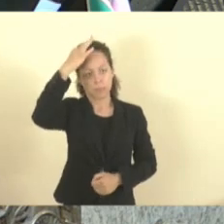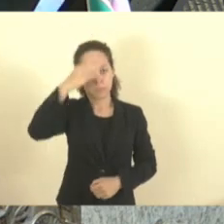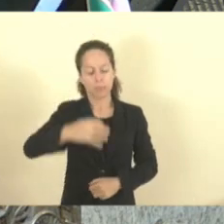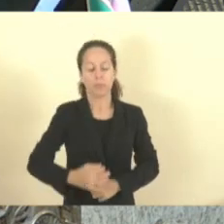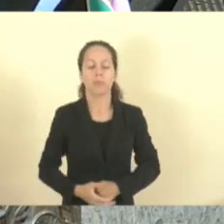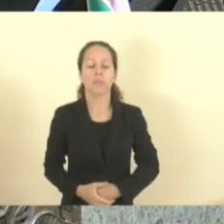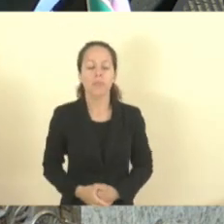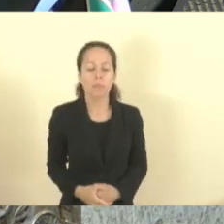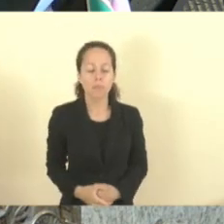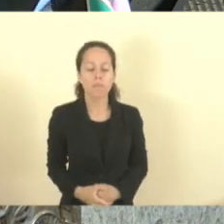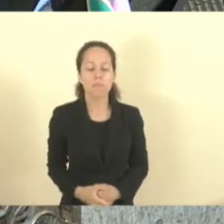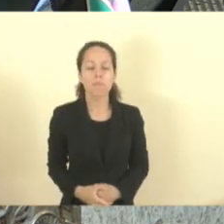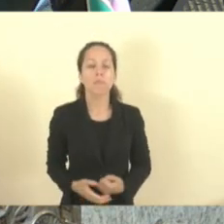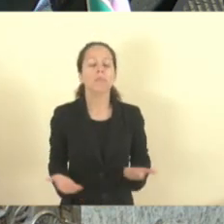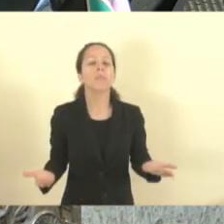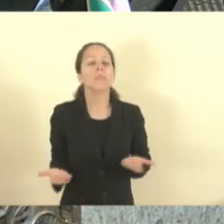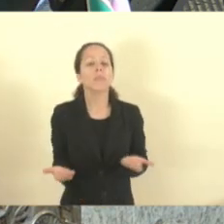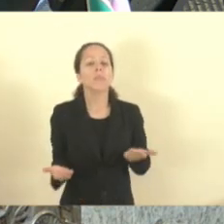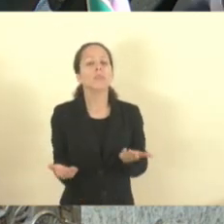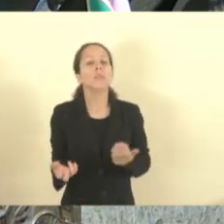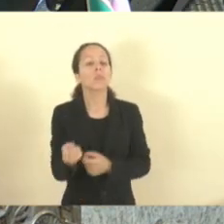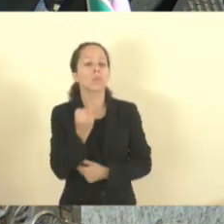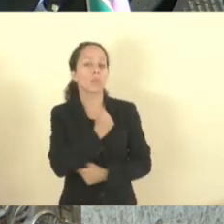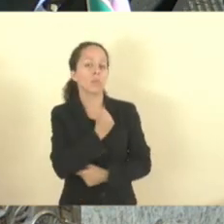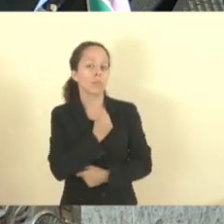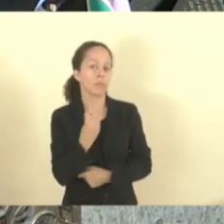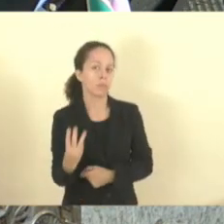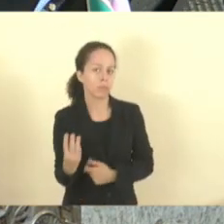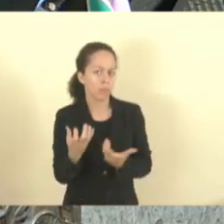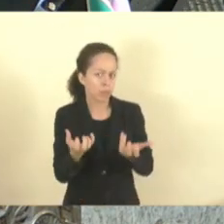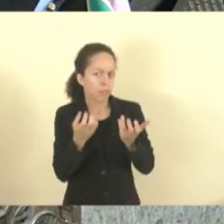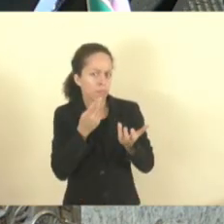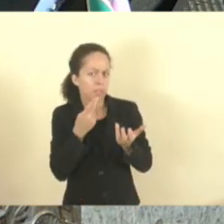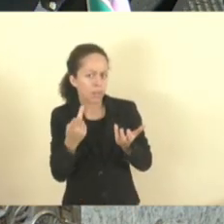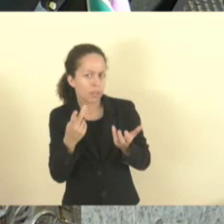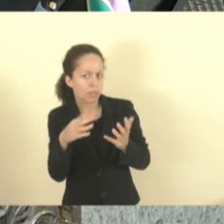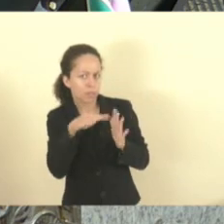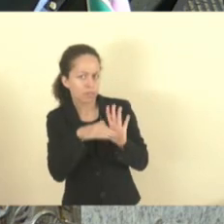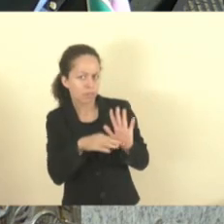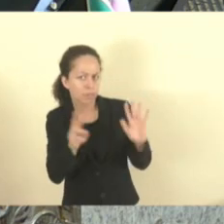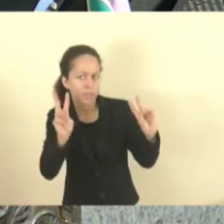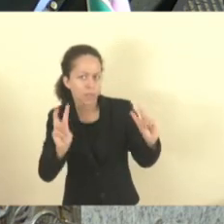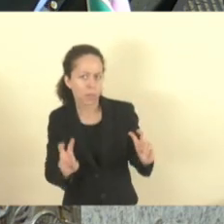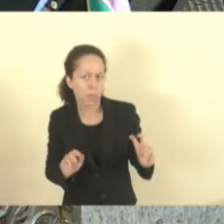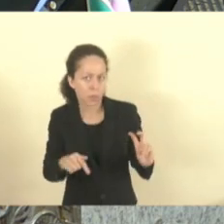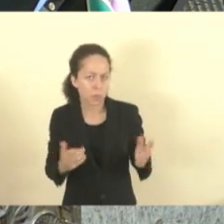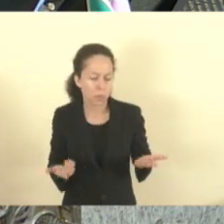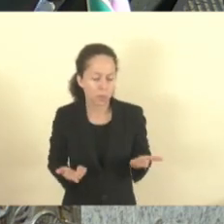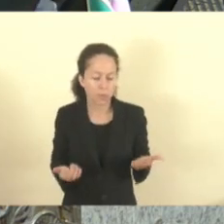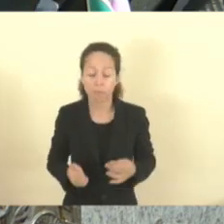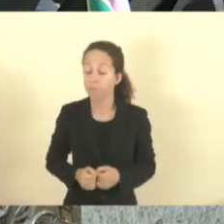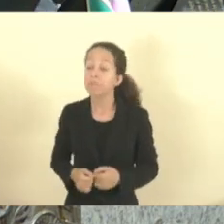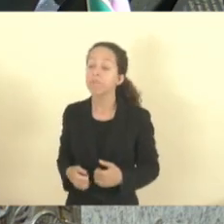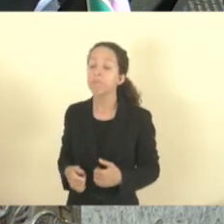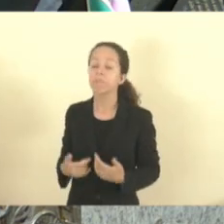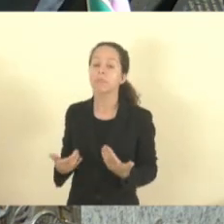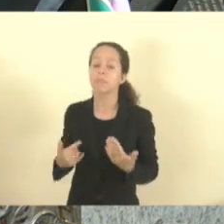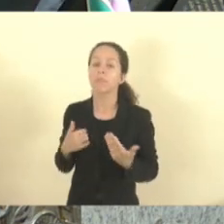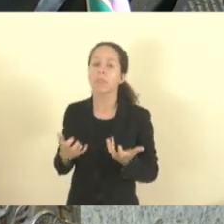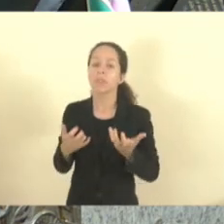Passaremos agora ao item 3. Deputado Pablo, Vossa Excelência quer falar pela ordem? Eu quero soltar aqui um tema